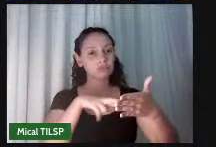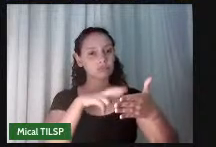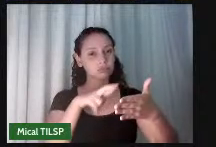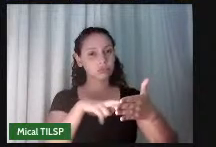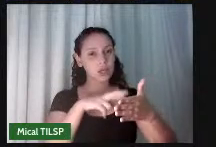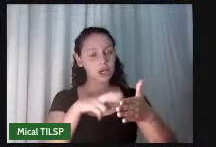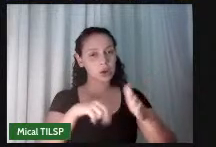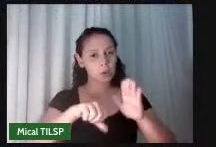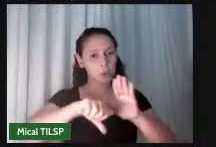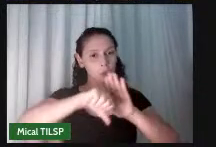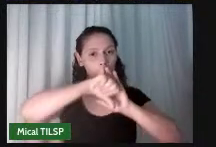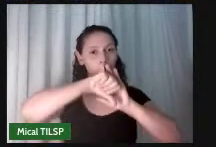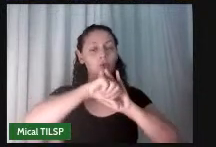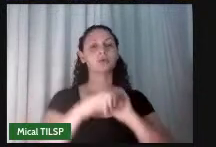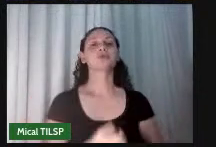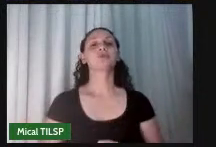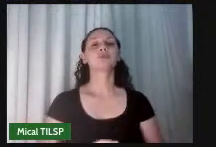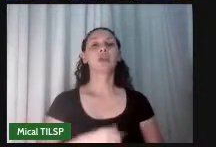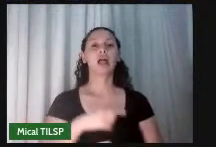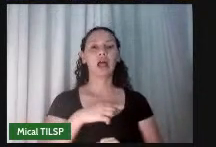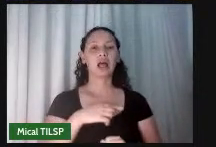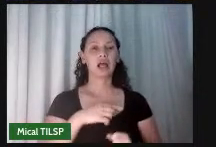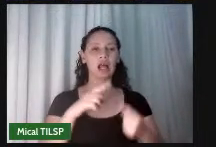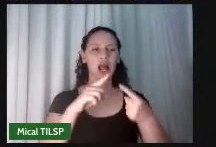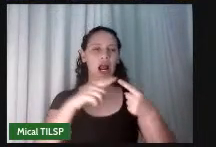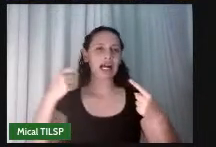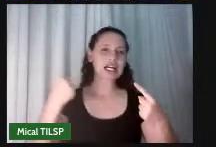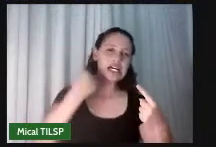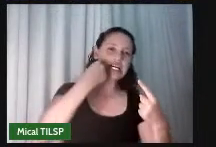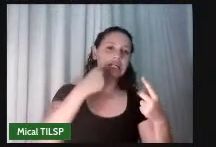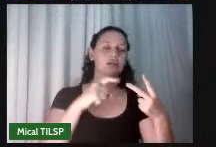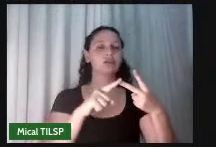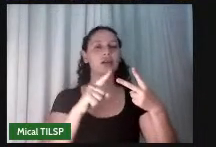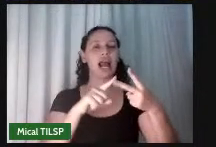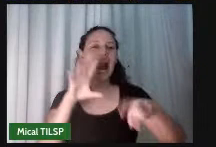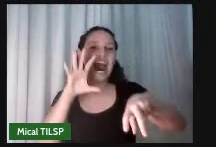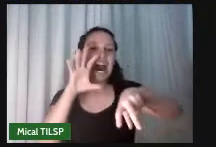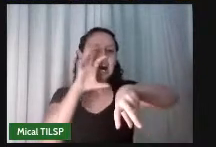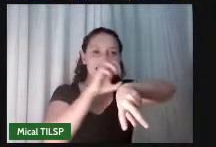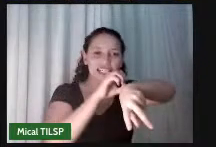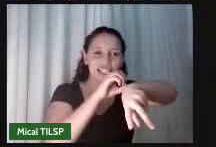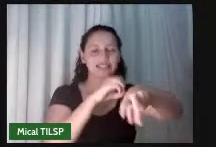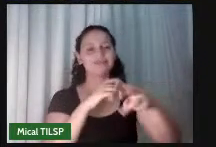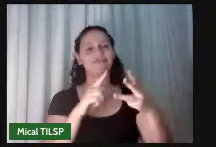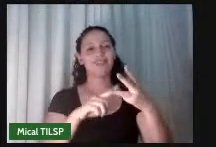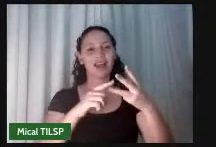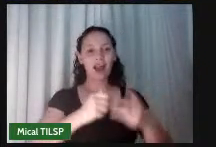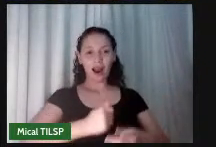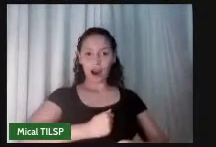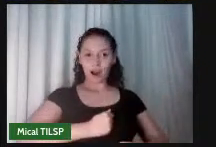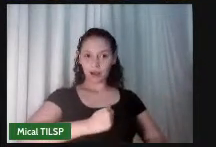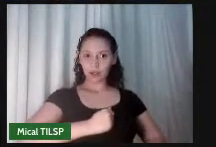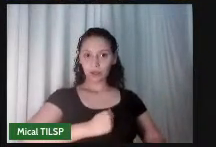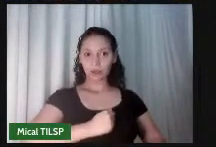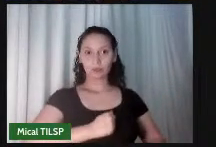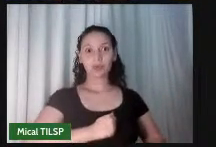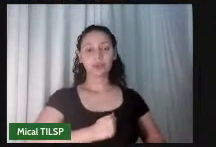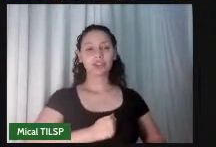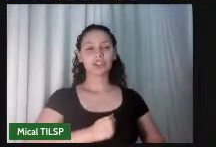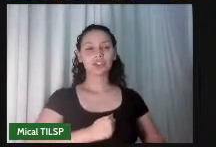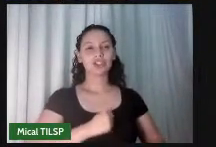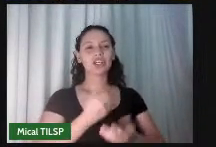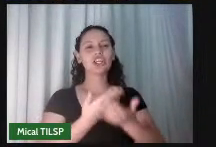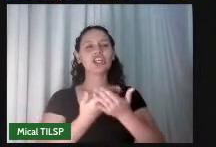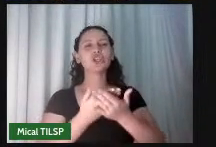atuando principalmente nas lesões corporais, nas marcas de mordida, na antropologia, que é o estudo das ossadas, o DNA,